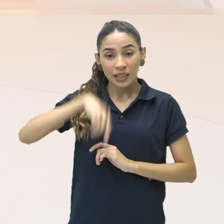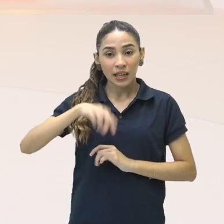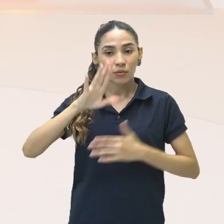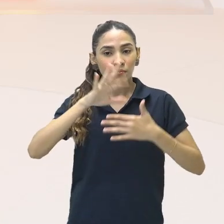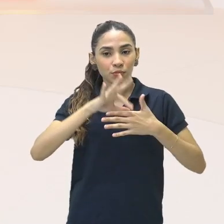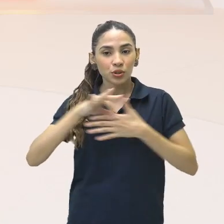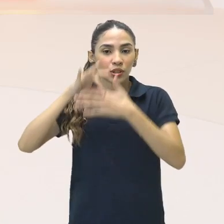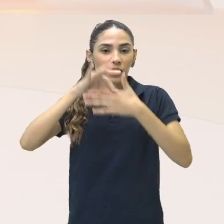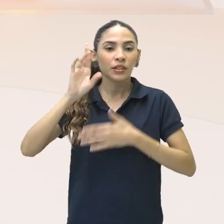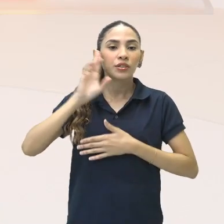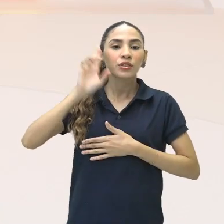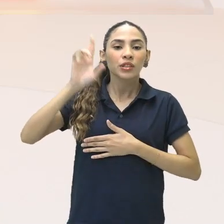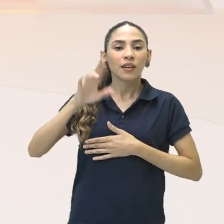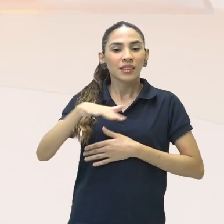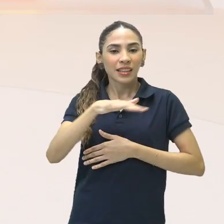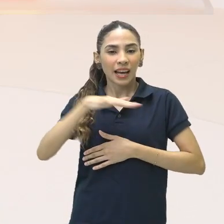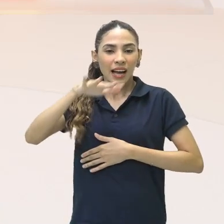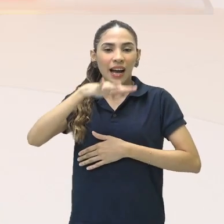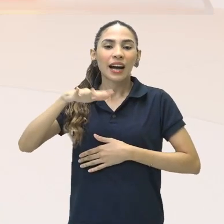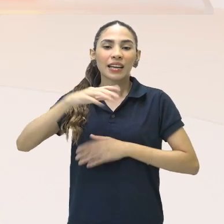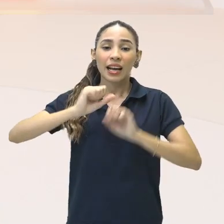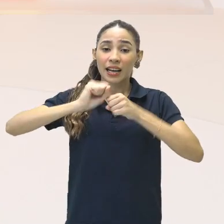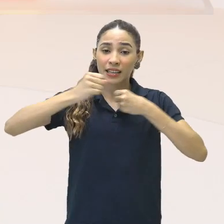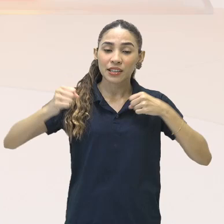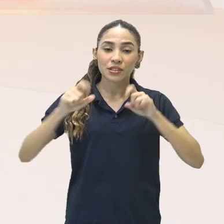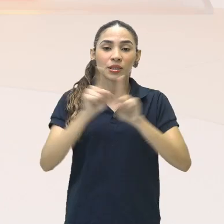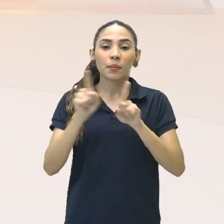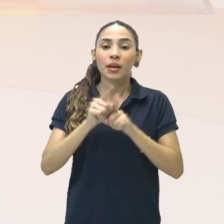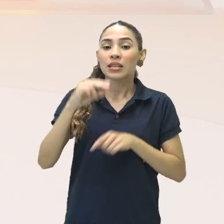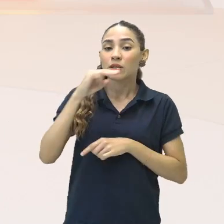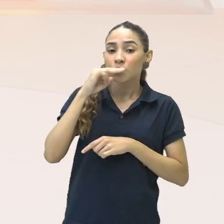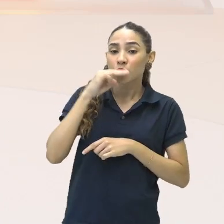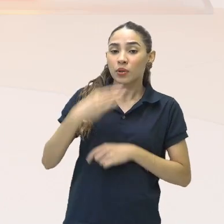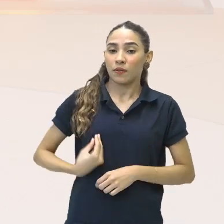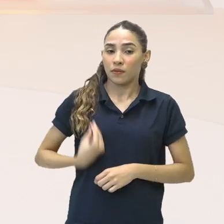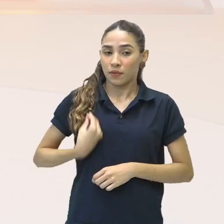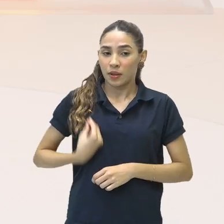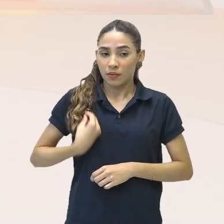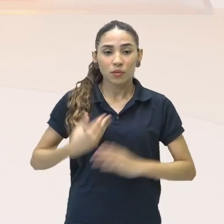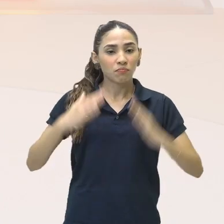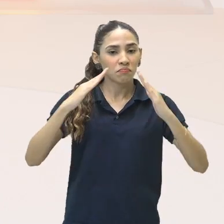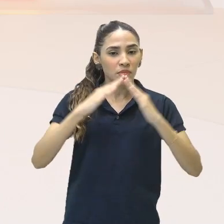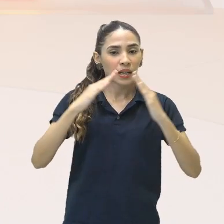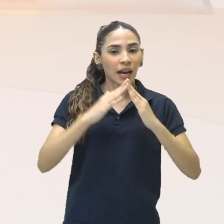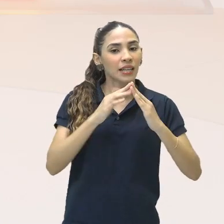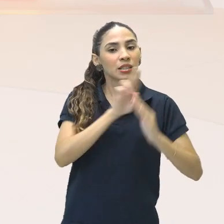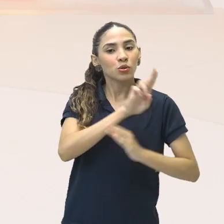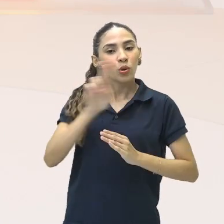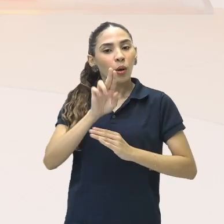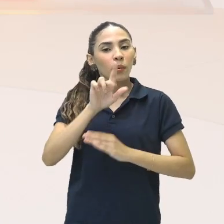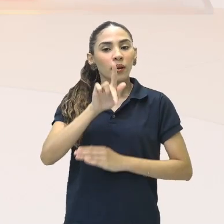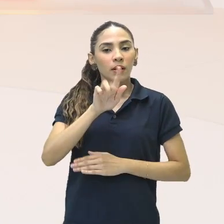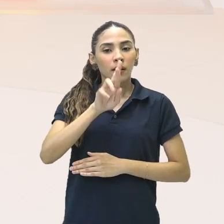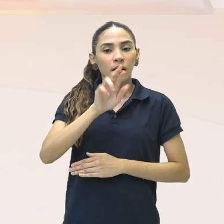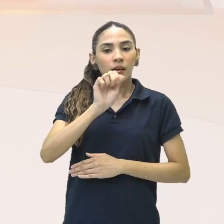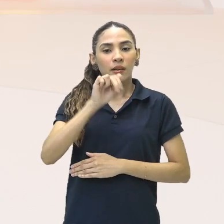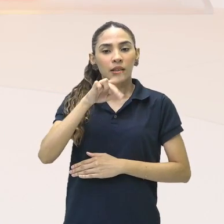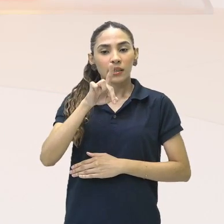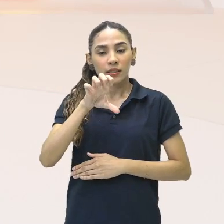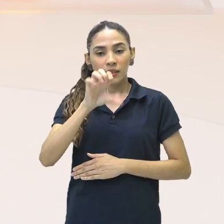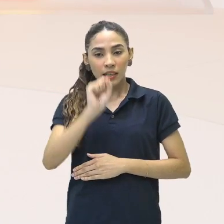das grandes plantações e engenhos de açúcar. Viviam em grandes casas, chamadas casas grandes,